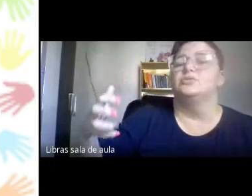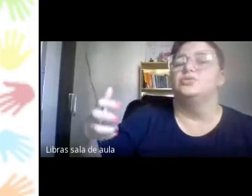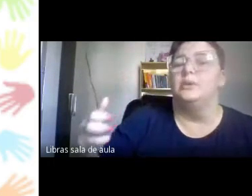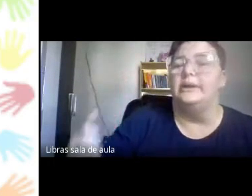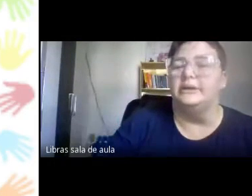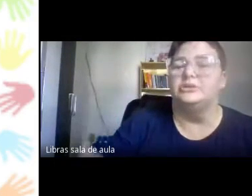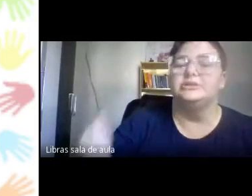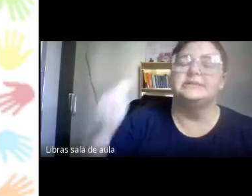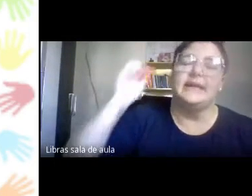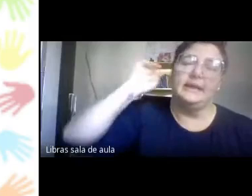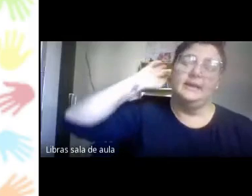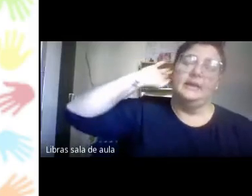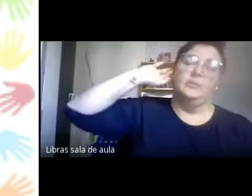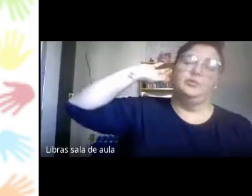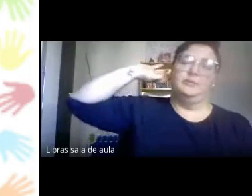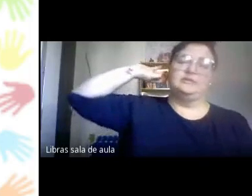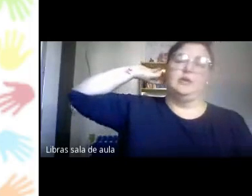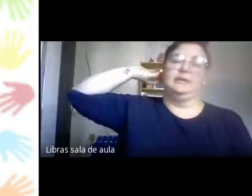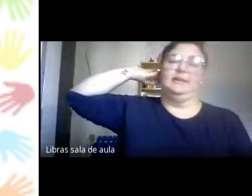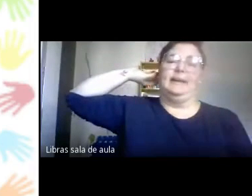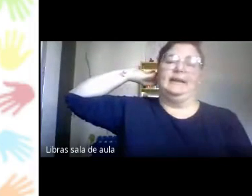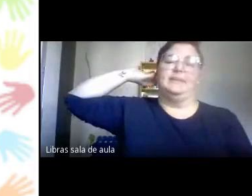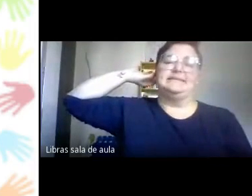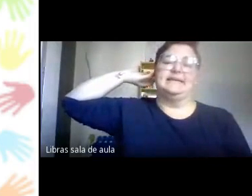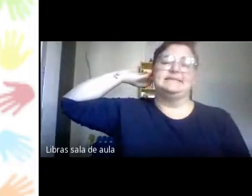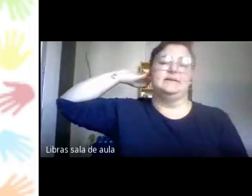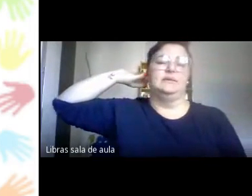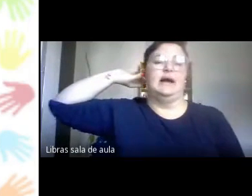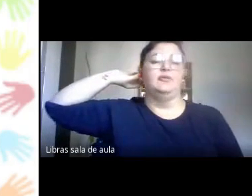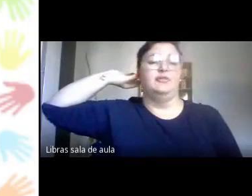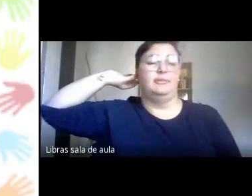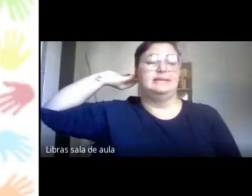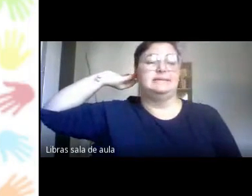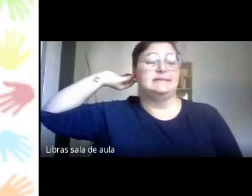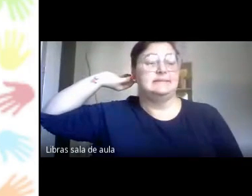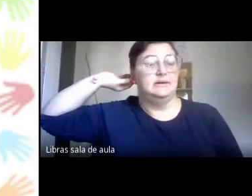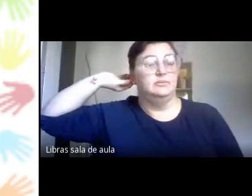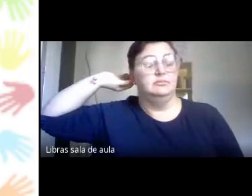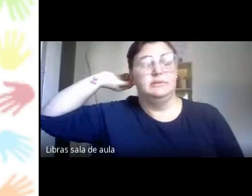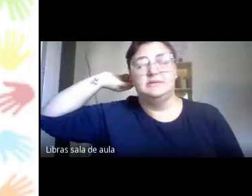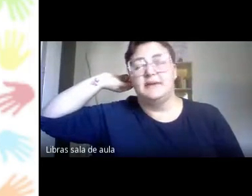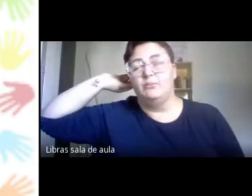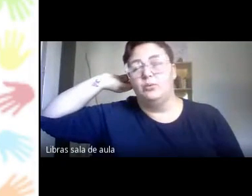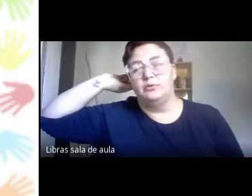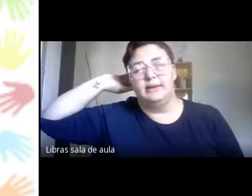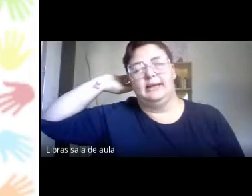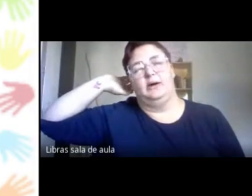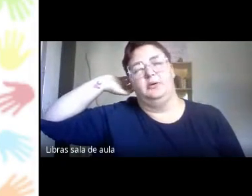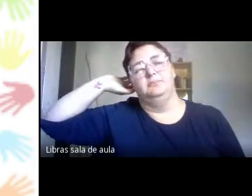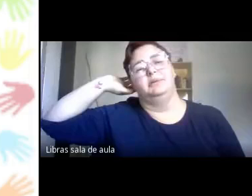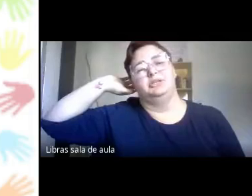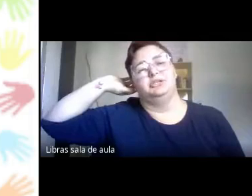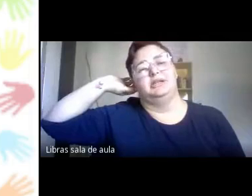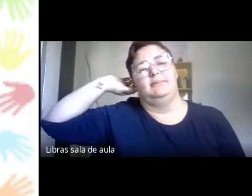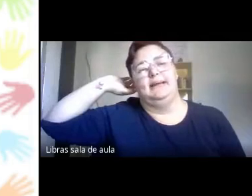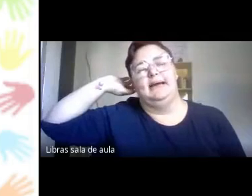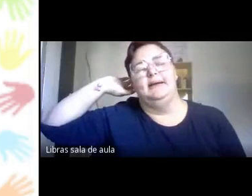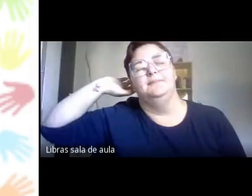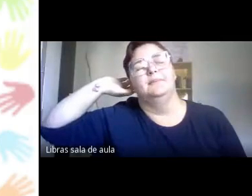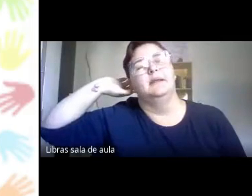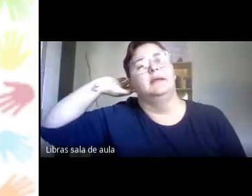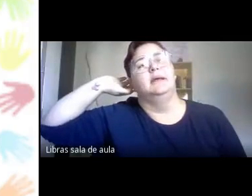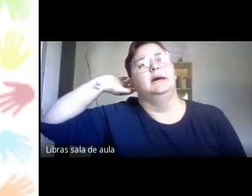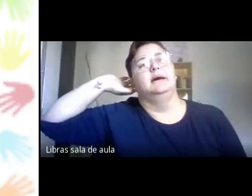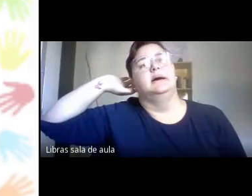as consoantes, né? Para o pessoal que trabalha mais a questão da alfabetização. Isso é muito legal para a gente